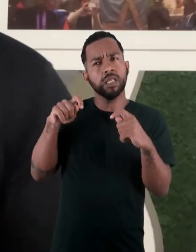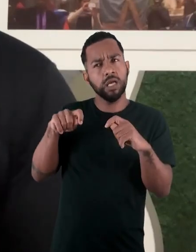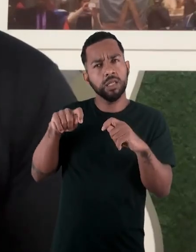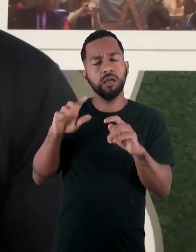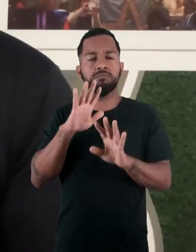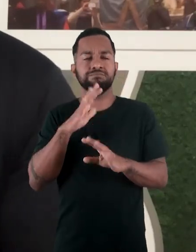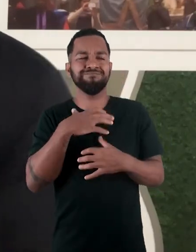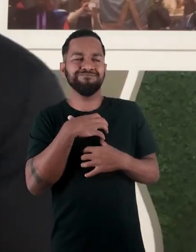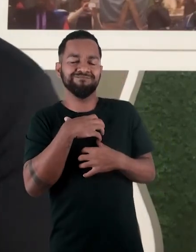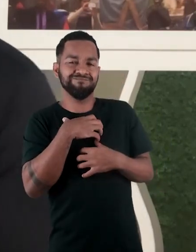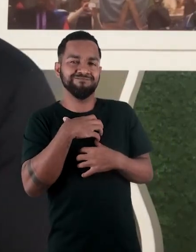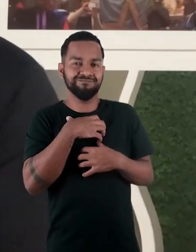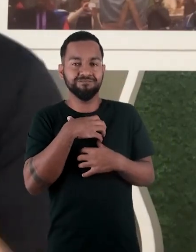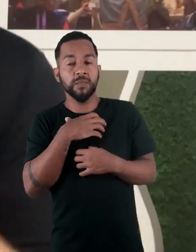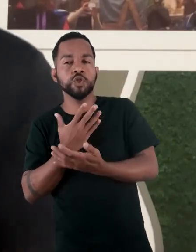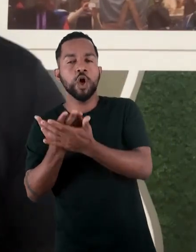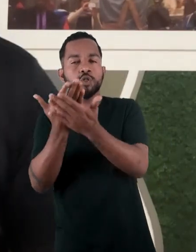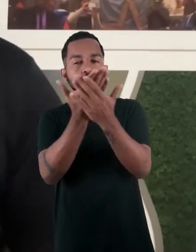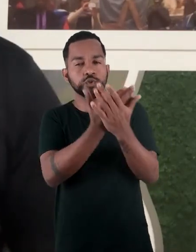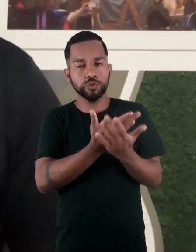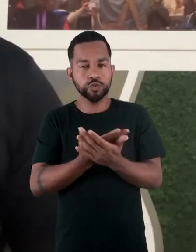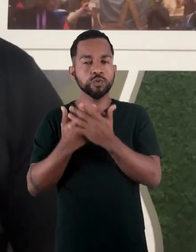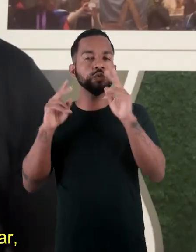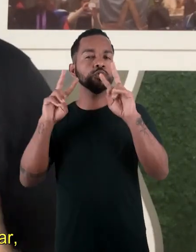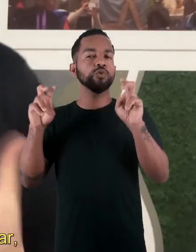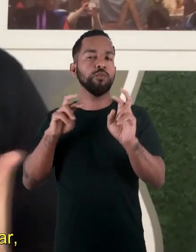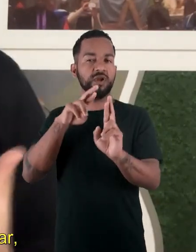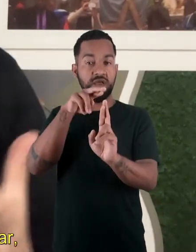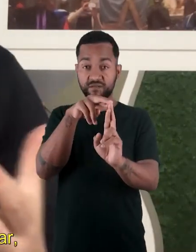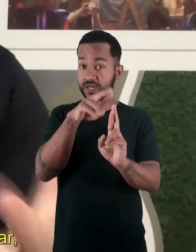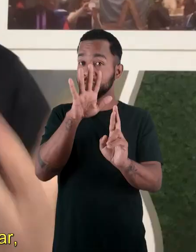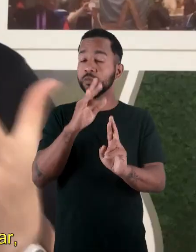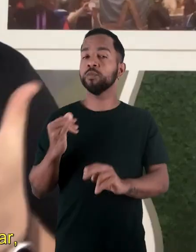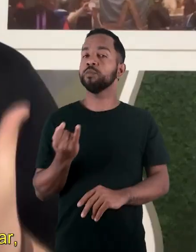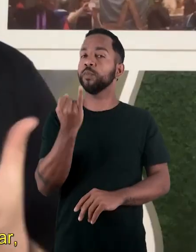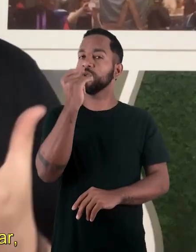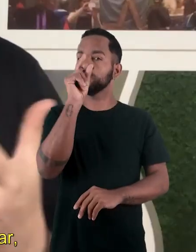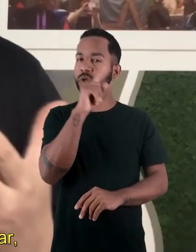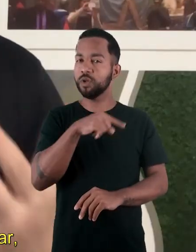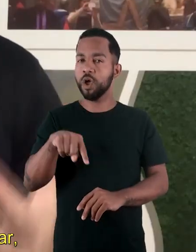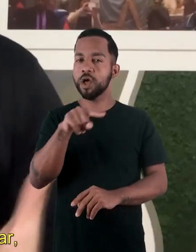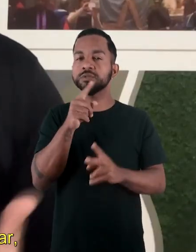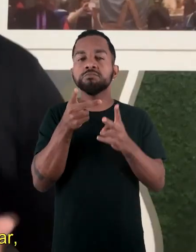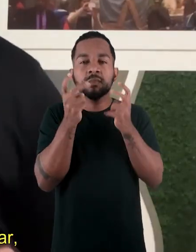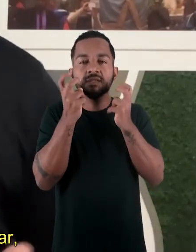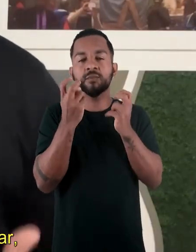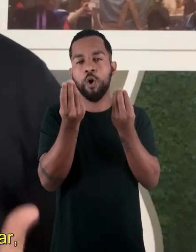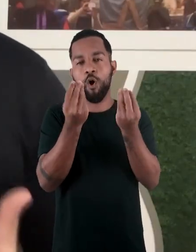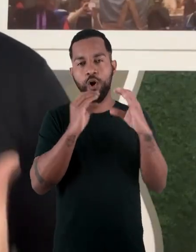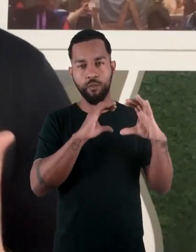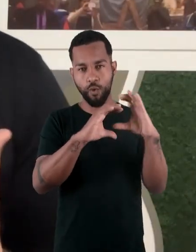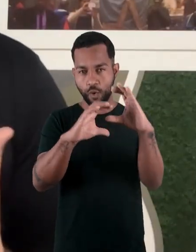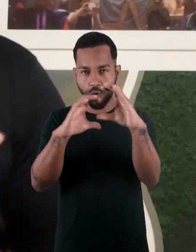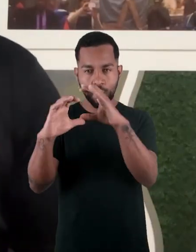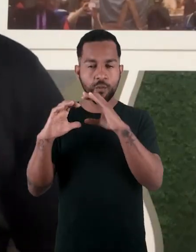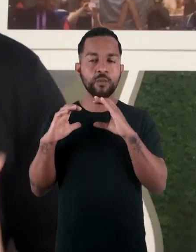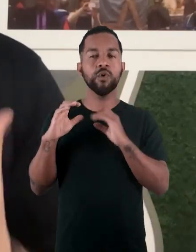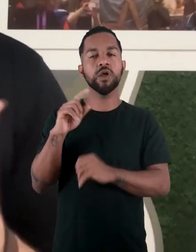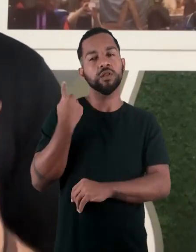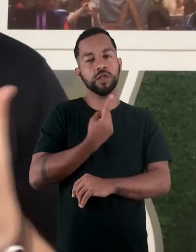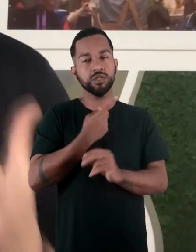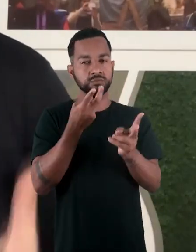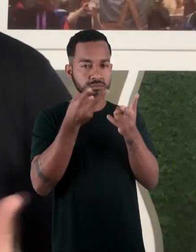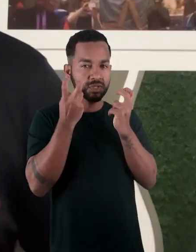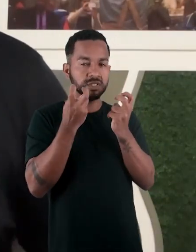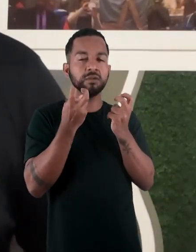seja, para que eu estude as minhas referências. É interessante que a gente comece a perceber a nossa forma de se comunicar, a gente comece a